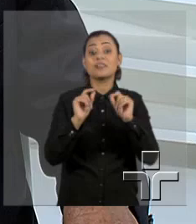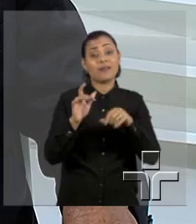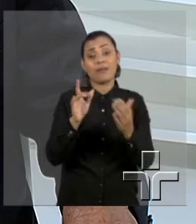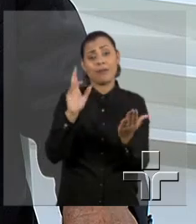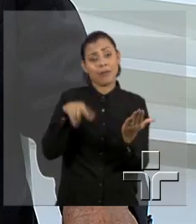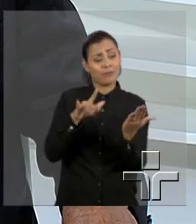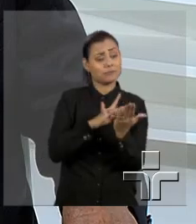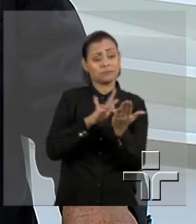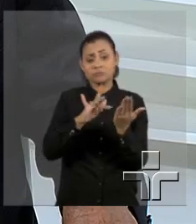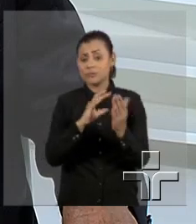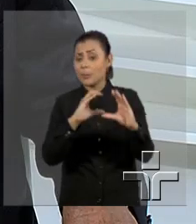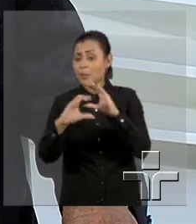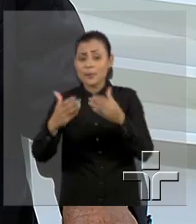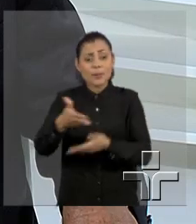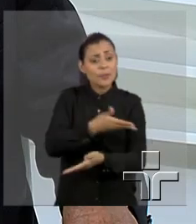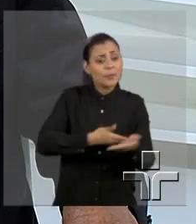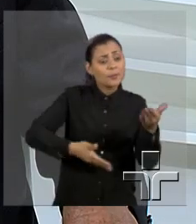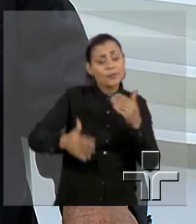eletronicamente